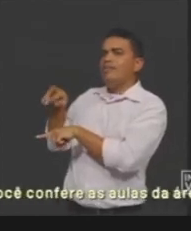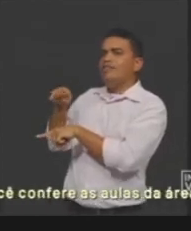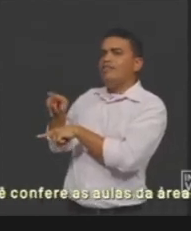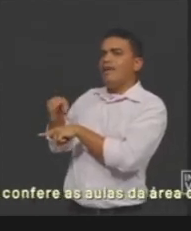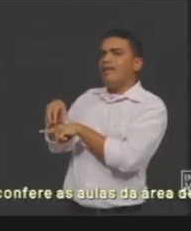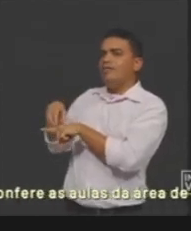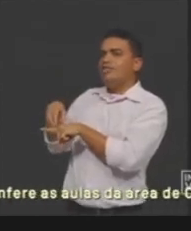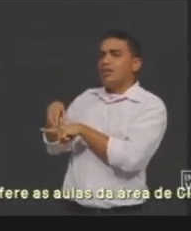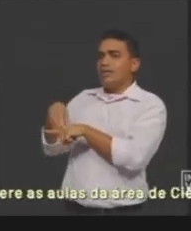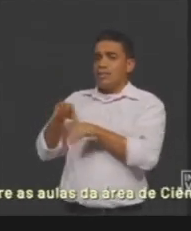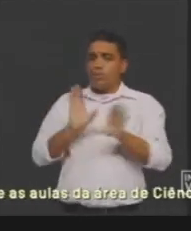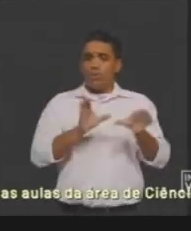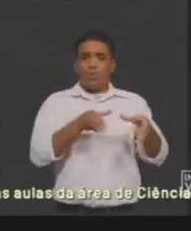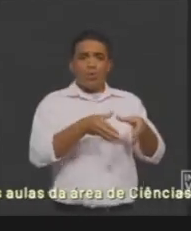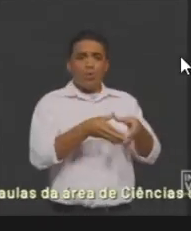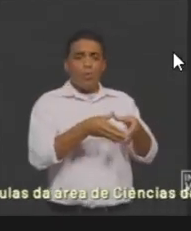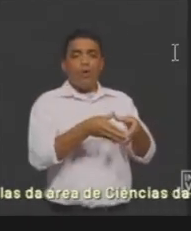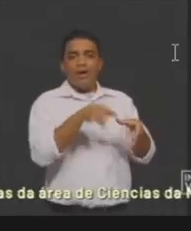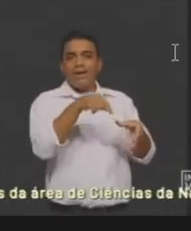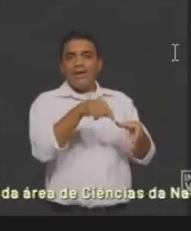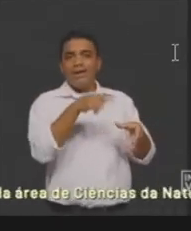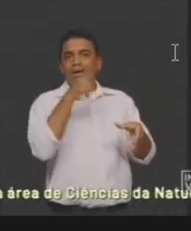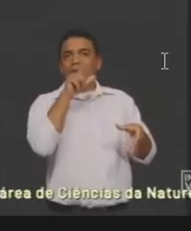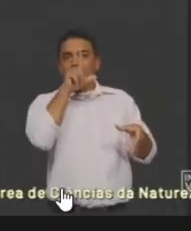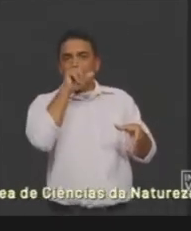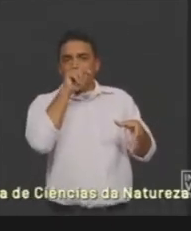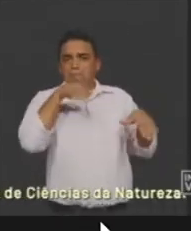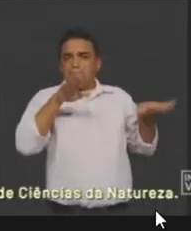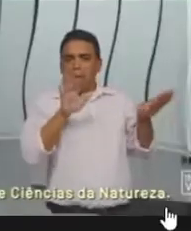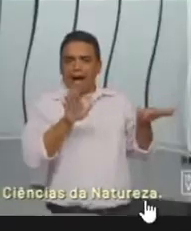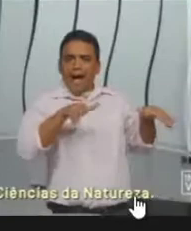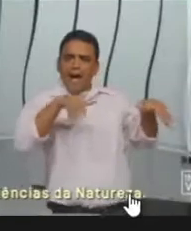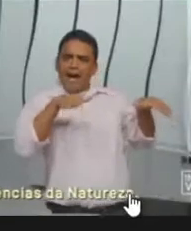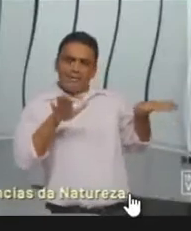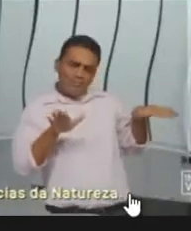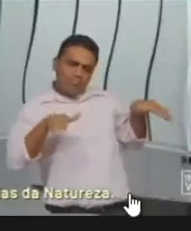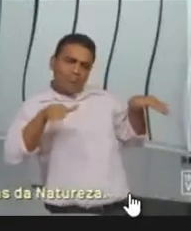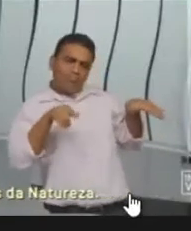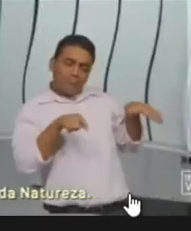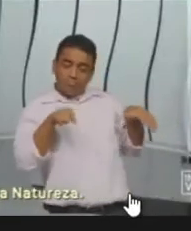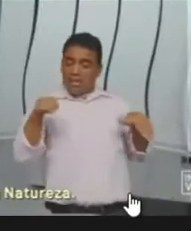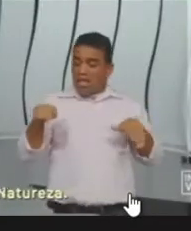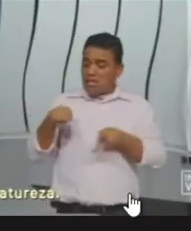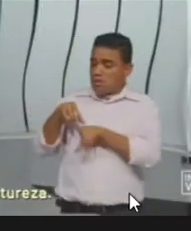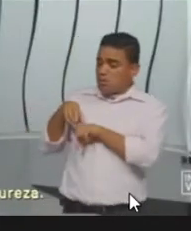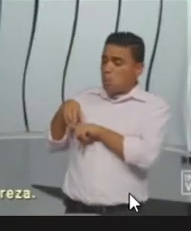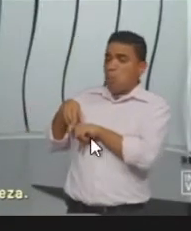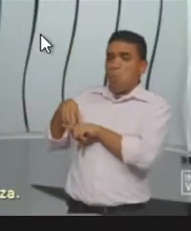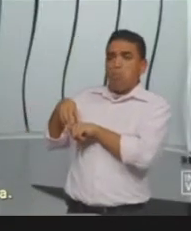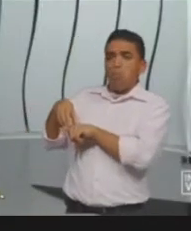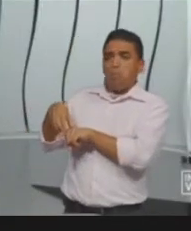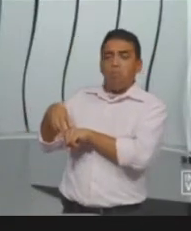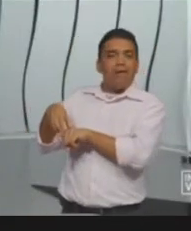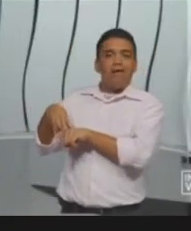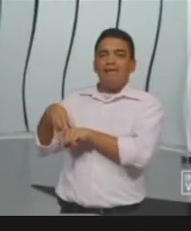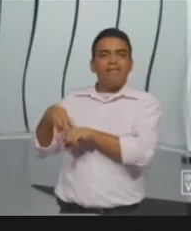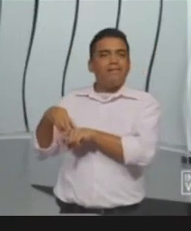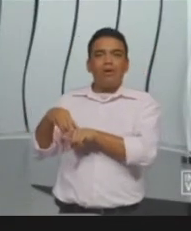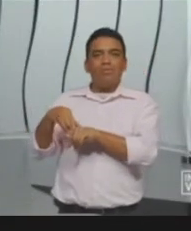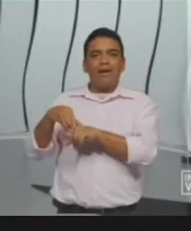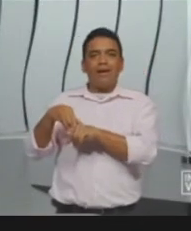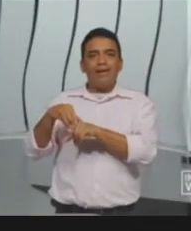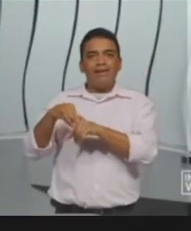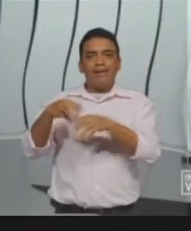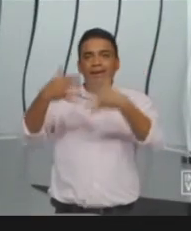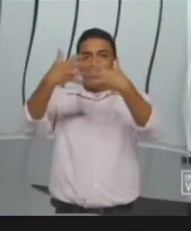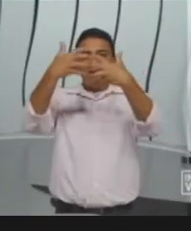um pássaro? Além de várias características, asas, entre outras coisas, esse animal aqui ele não tem coluna vertebral.